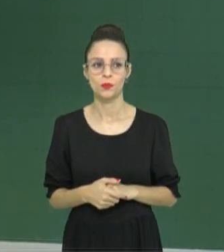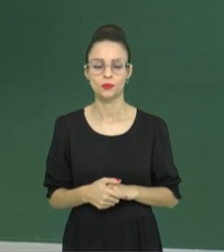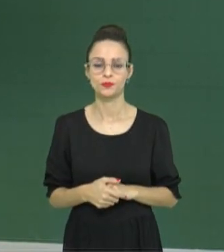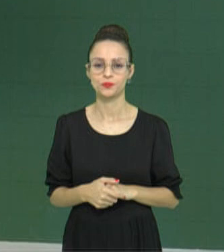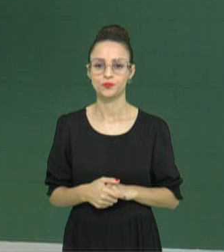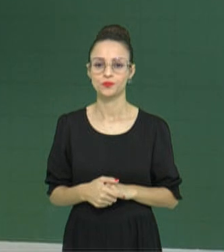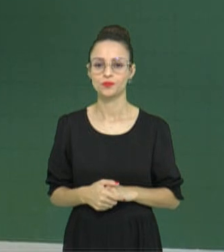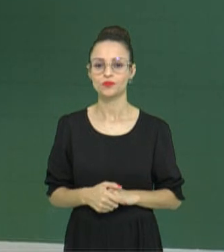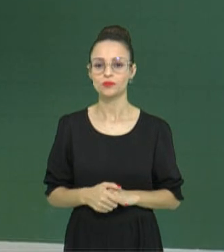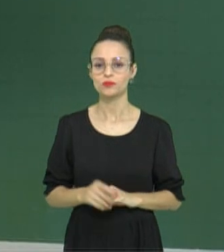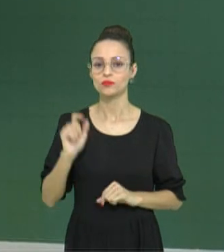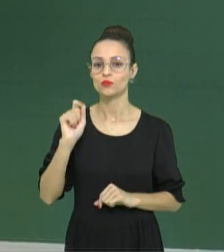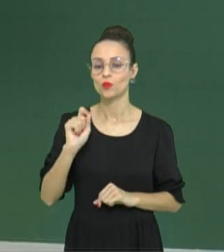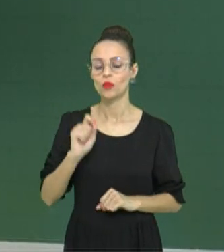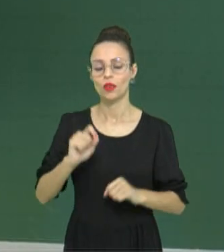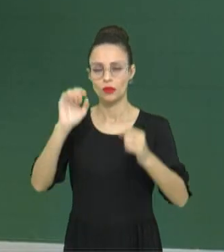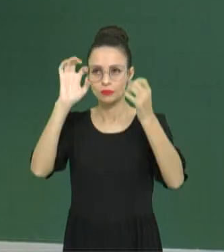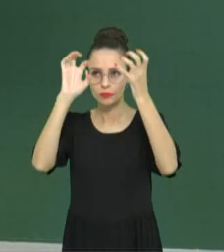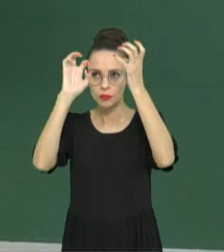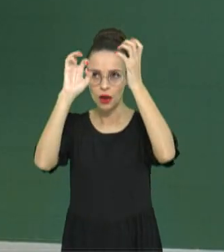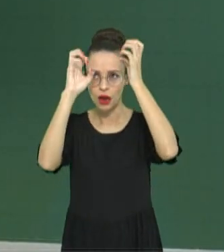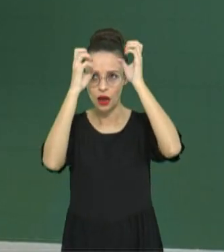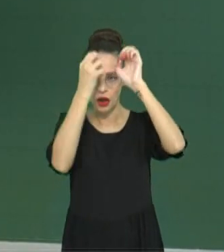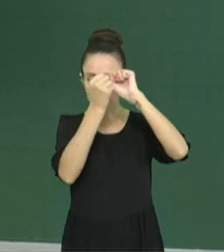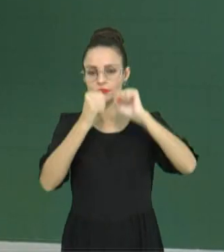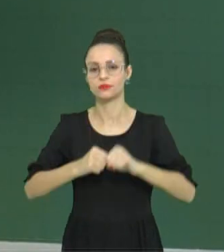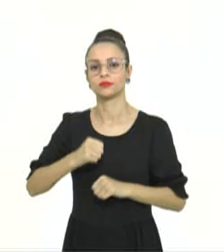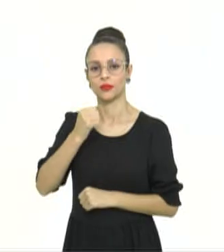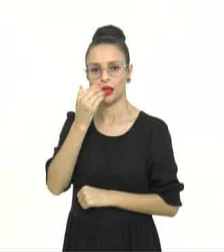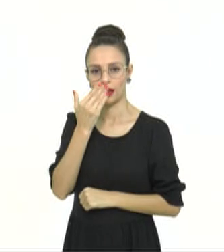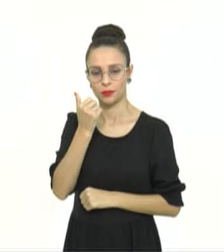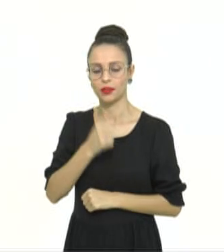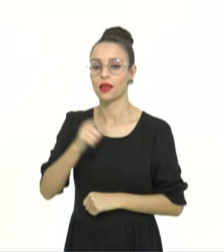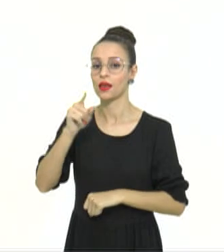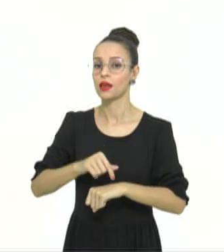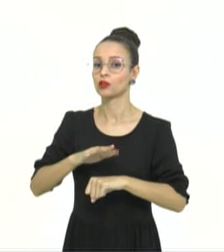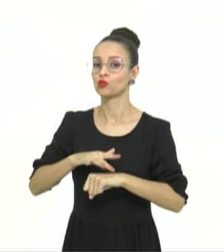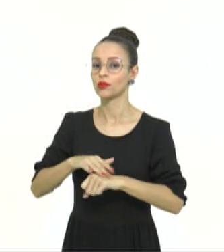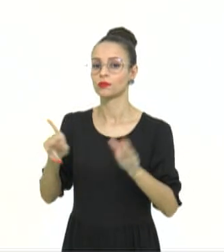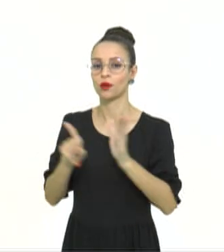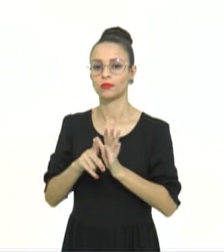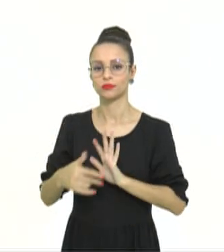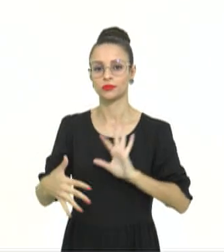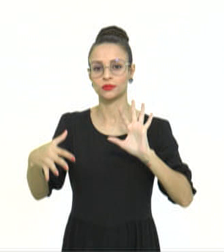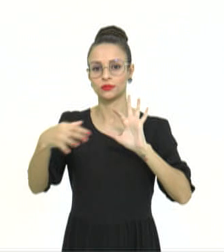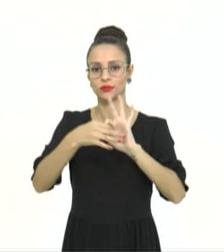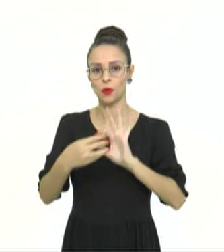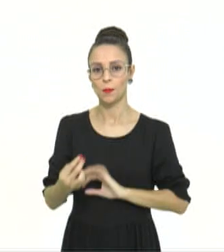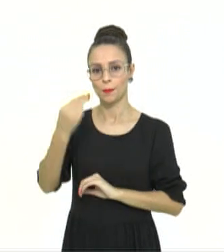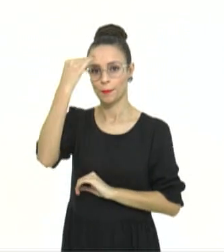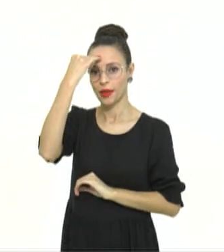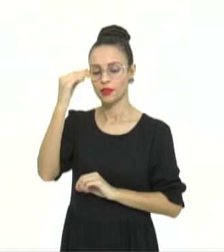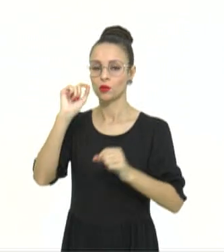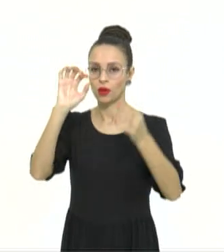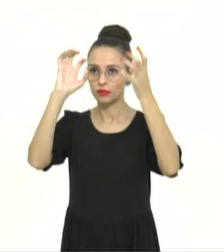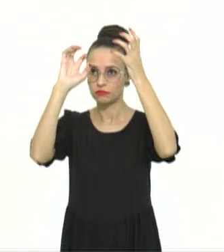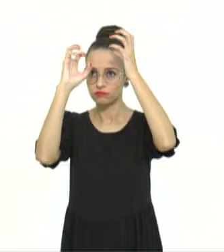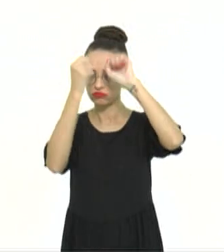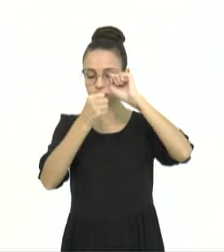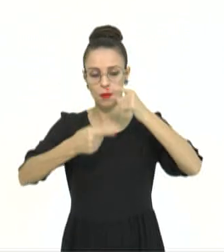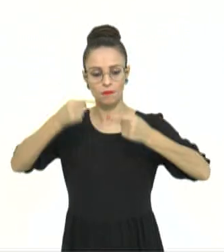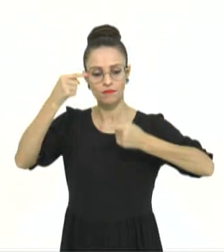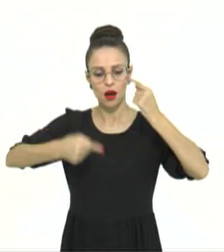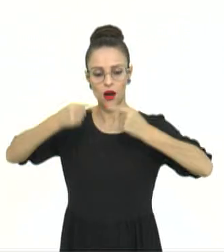Então, o que são os distúrbios alimentares? Eles são as doenças mentais que causam distúrbios sérios na